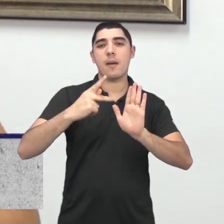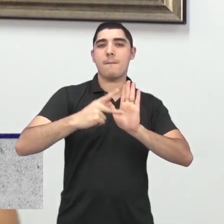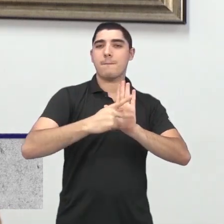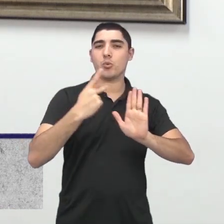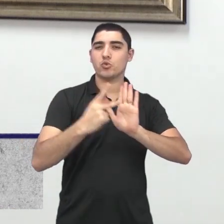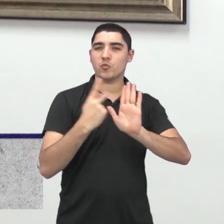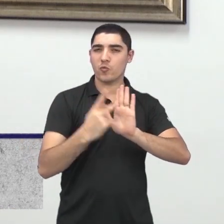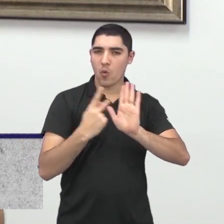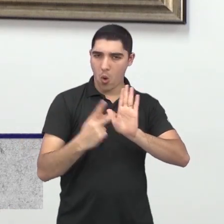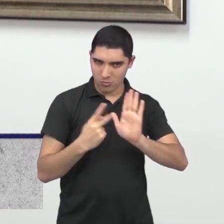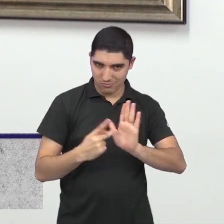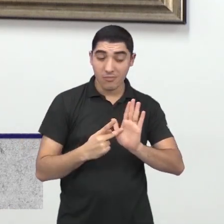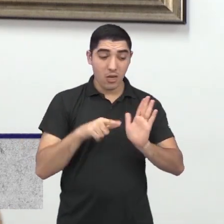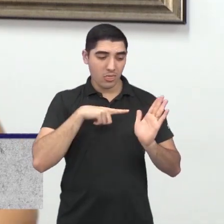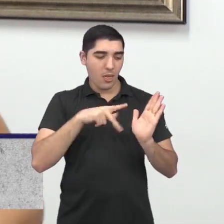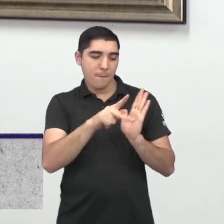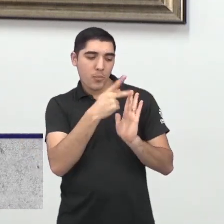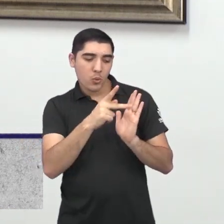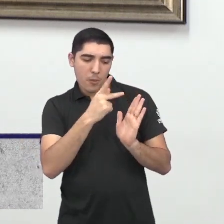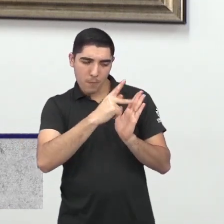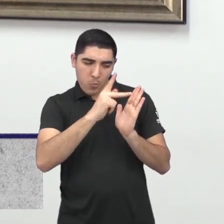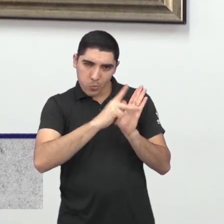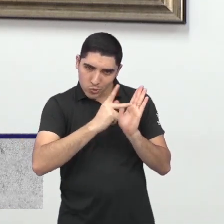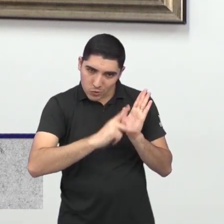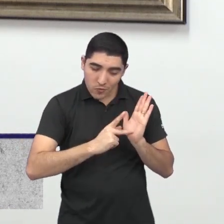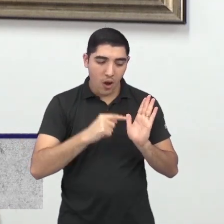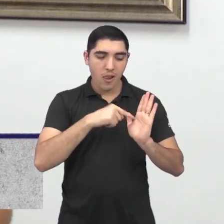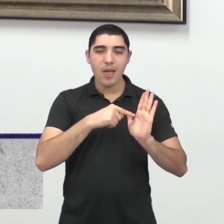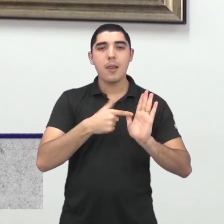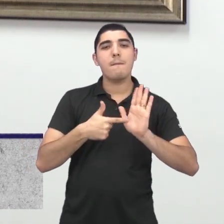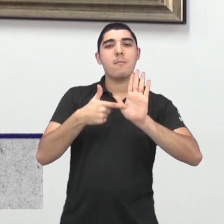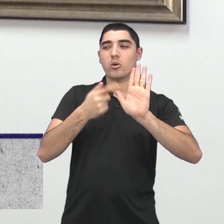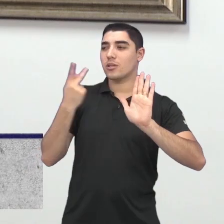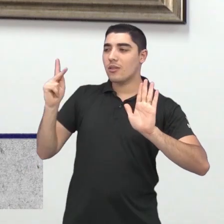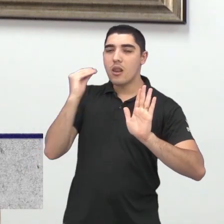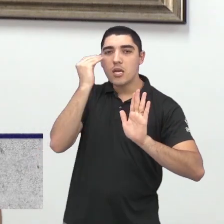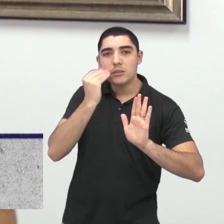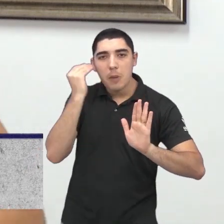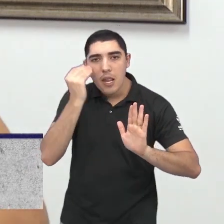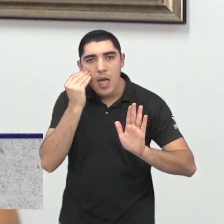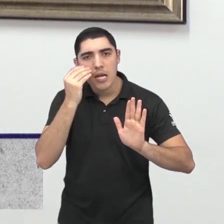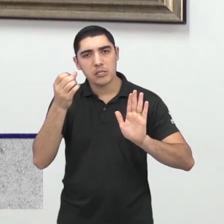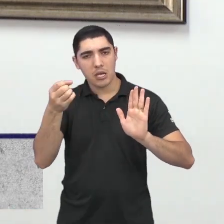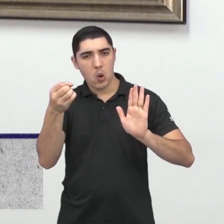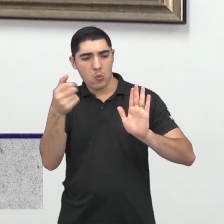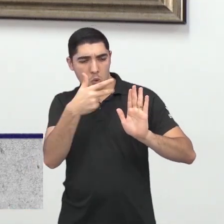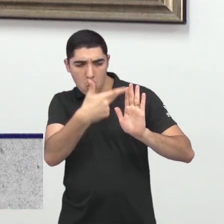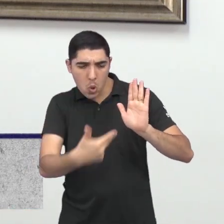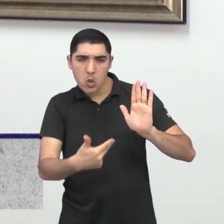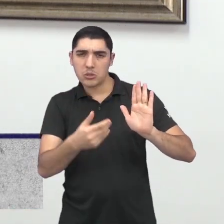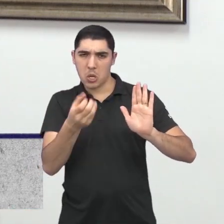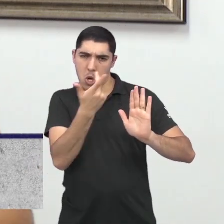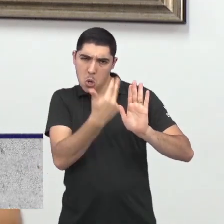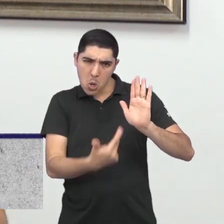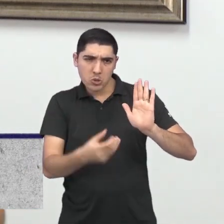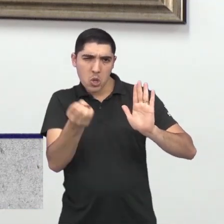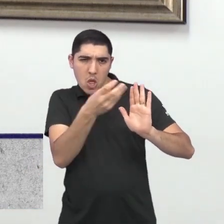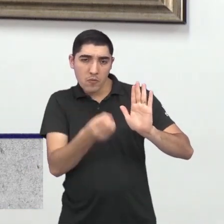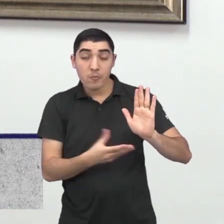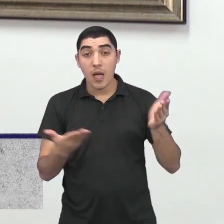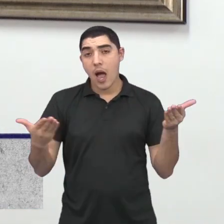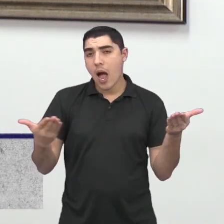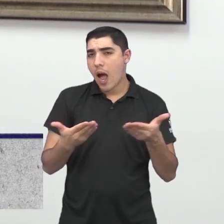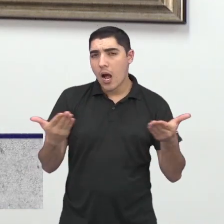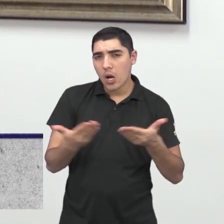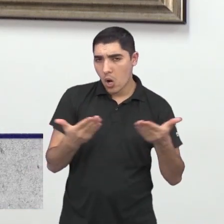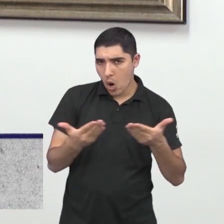né? Ter um portfólio criativo, ficar atento em sempre estar atualizando o seu profissional. Para explicar